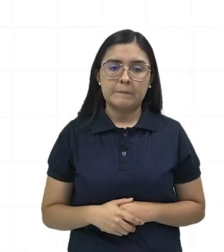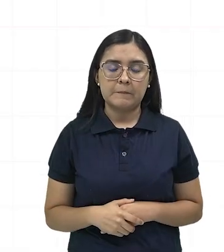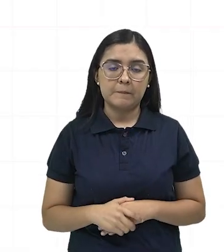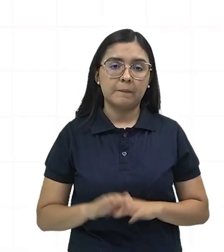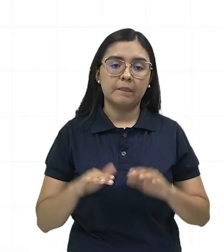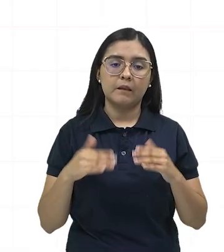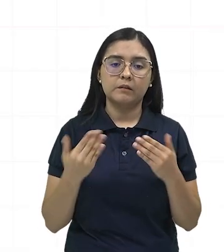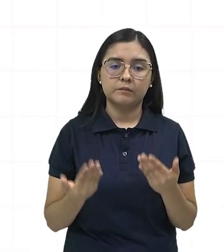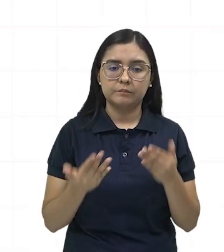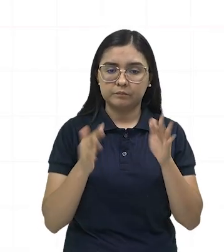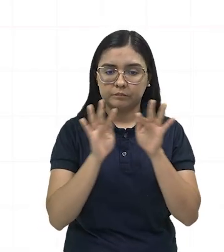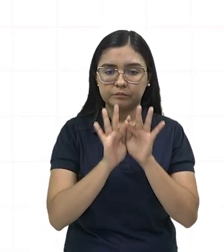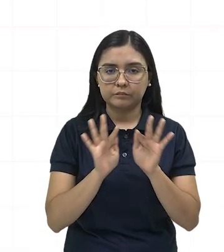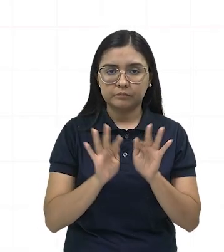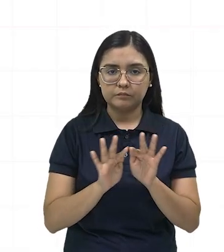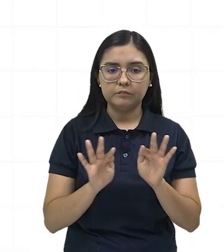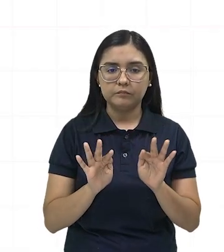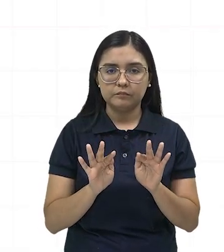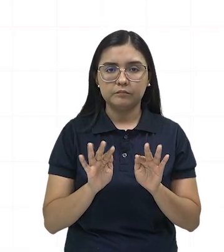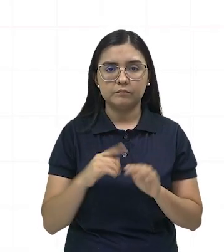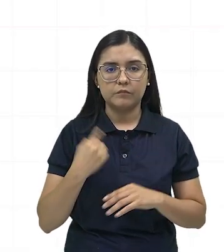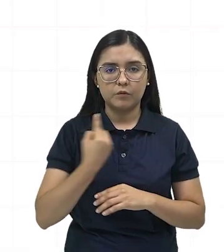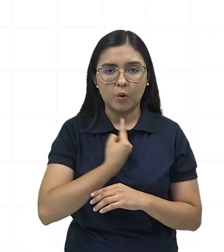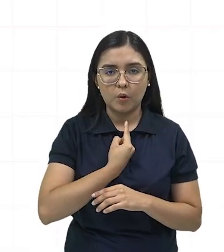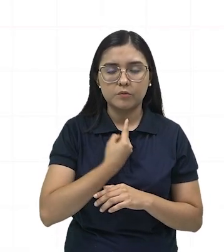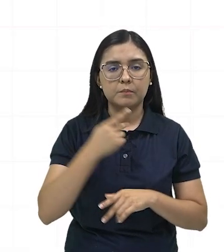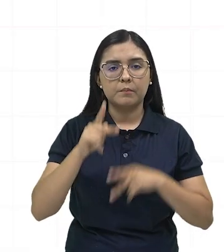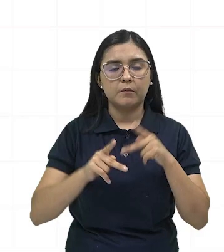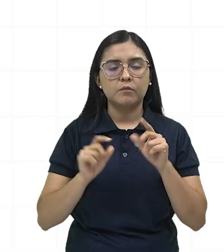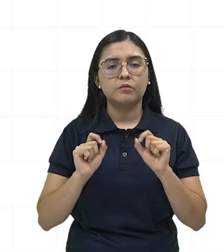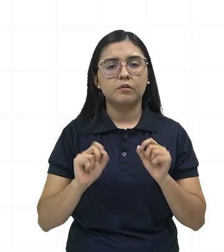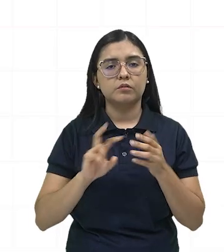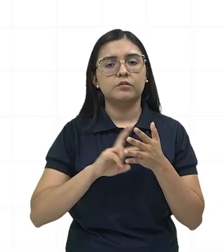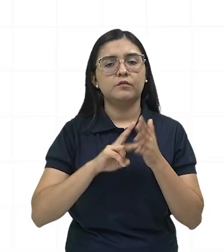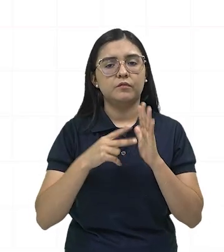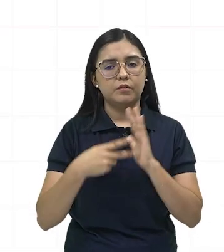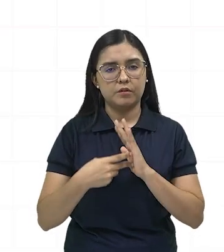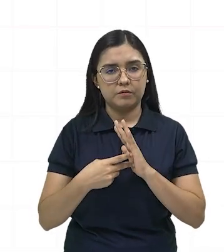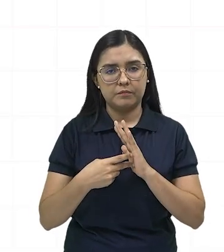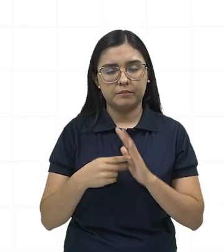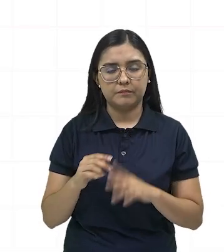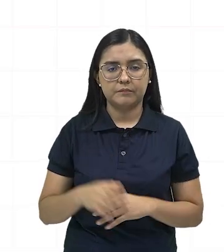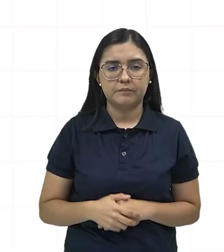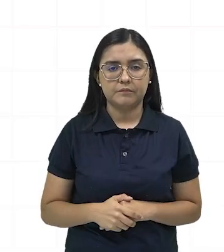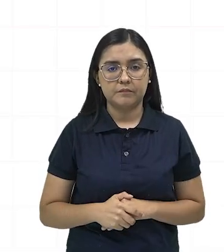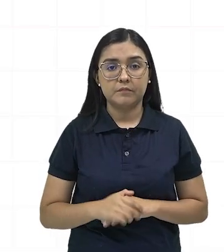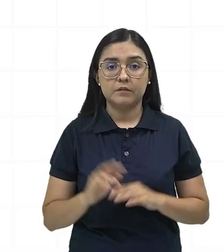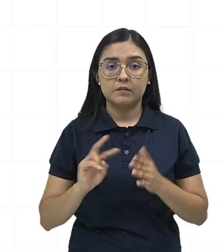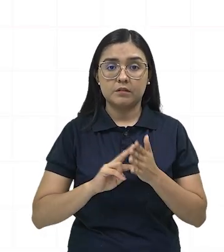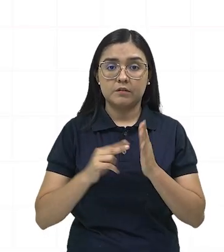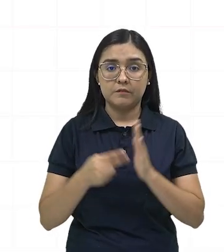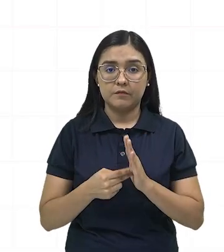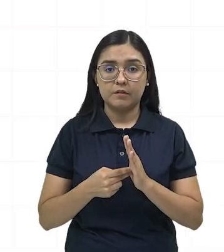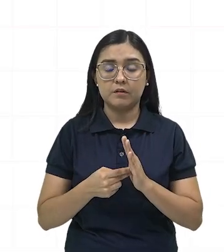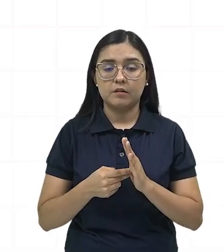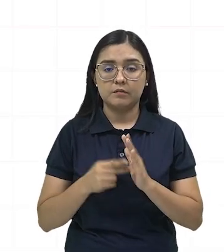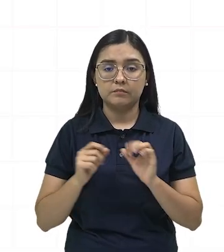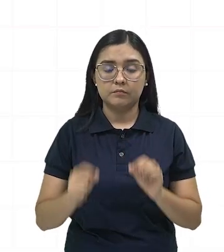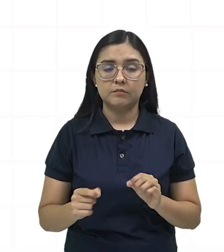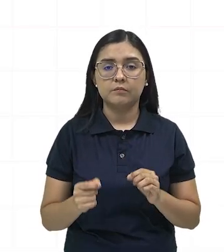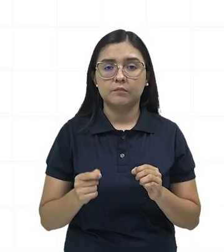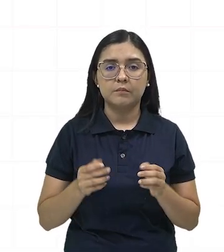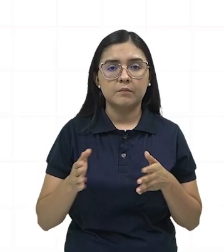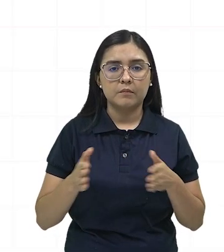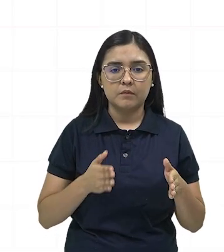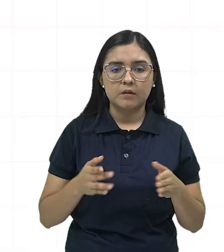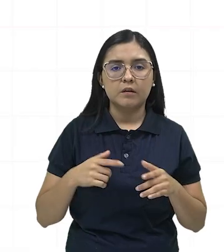E essa frase, nós, o povo, o que ela significa? Significa que a partir de agora, a partir do momento que